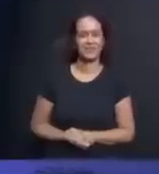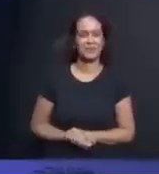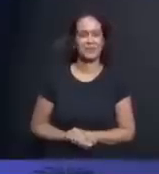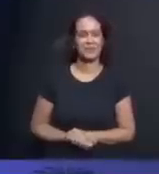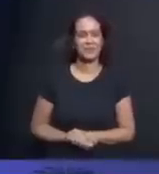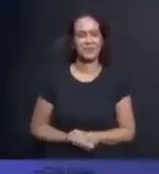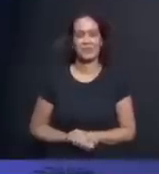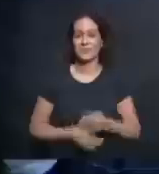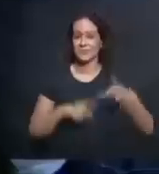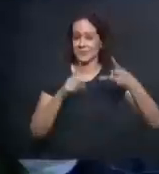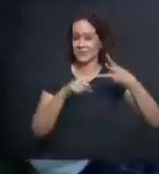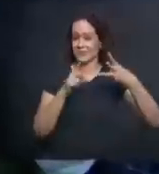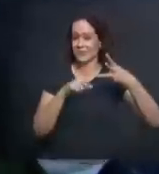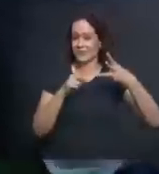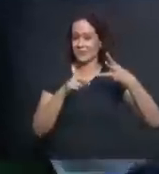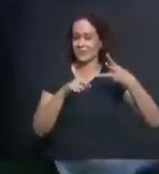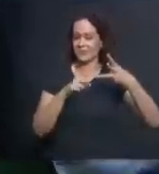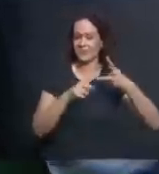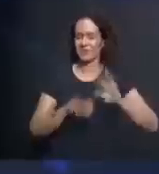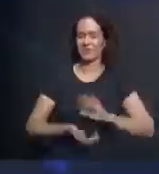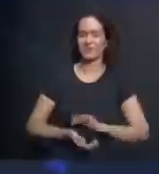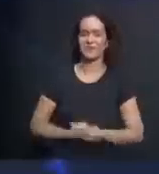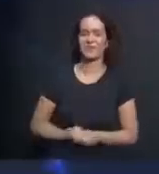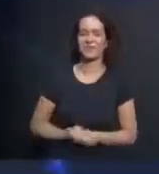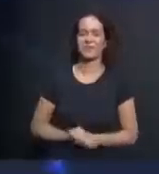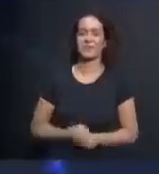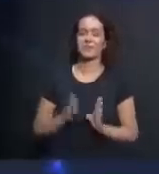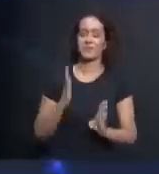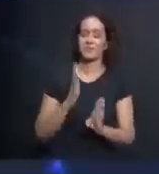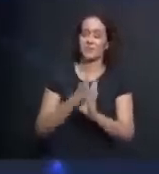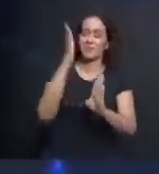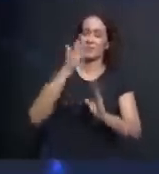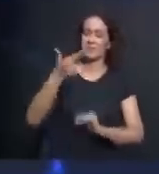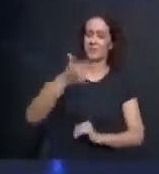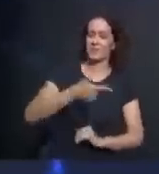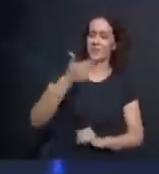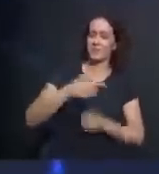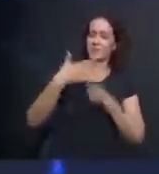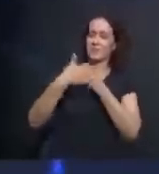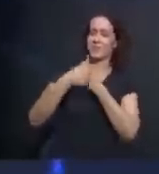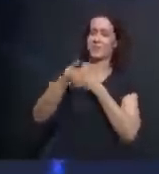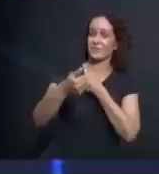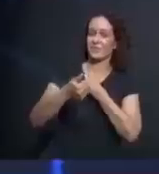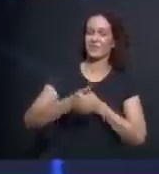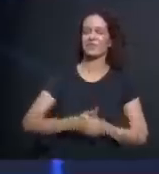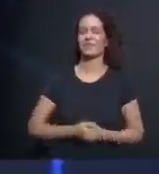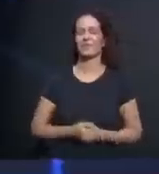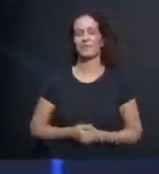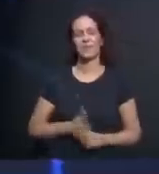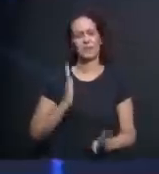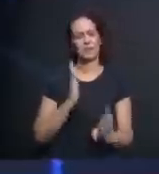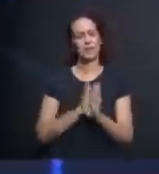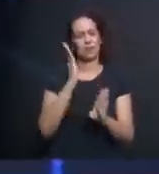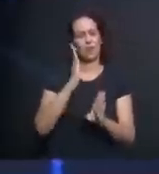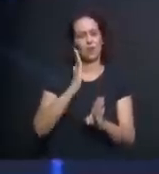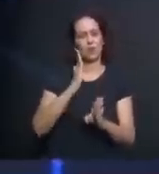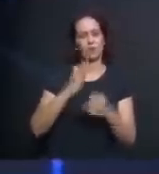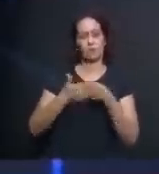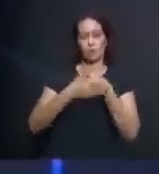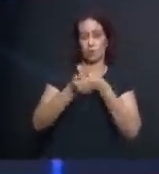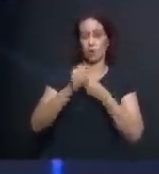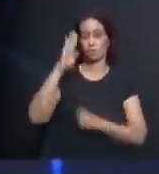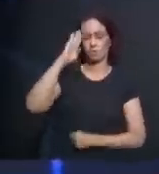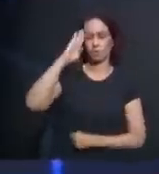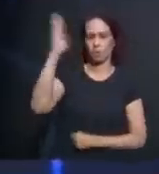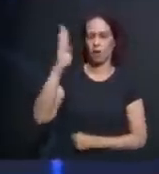Terceira coisa. Descubra seu segundo chamado. Quando você descobre o seu chamado principal e